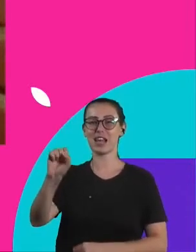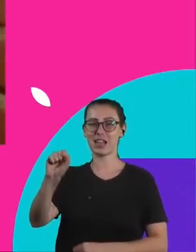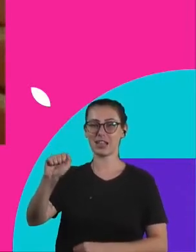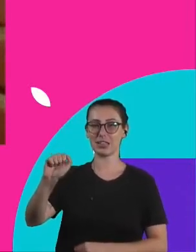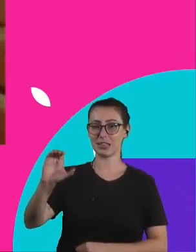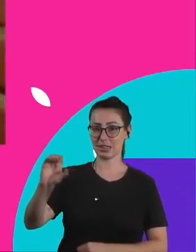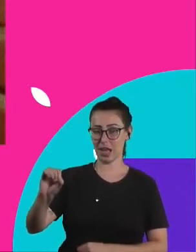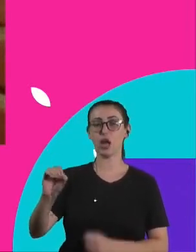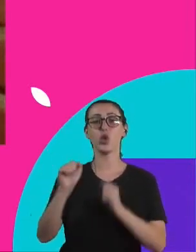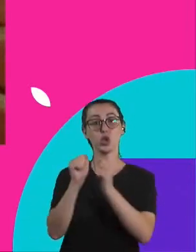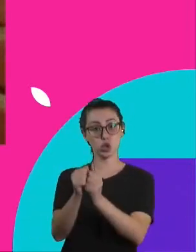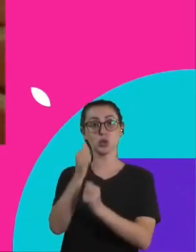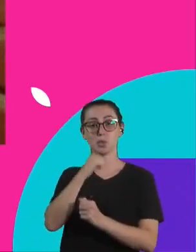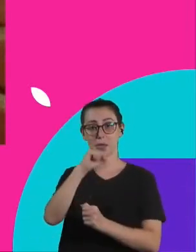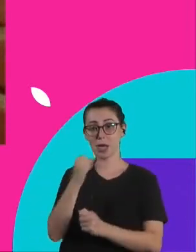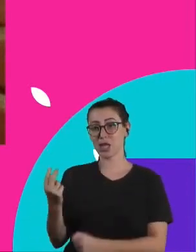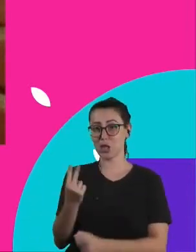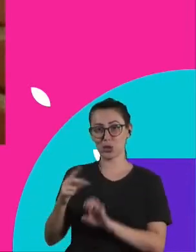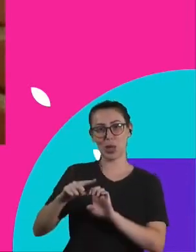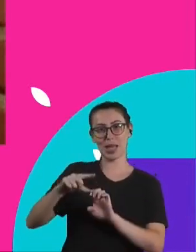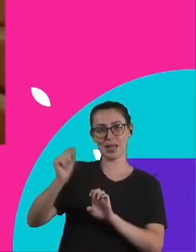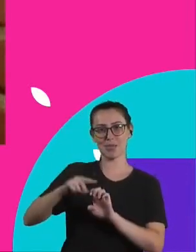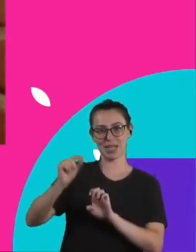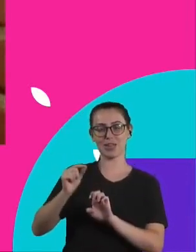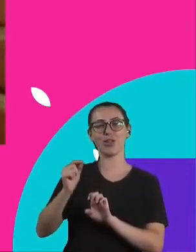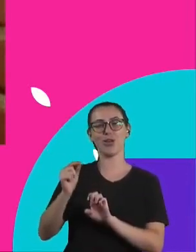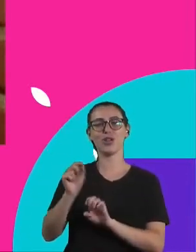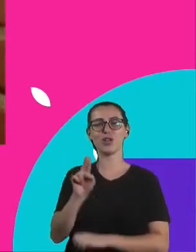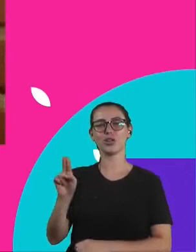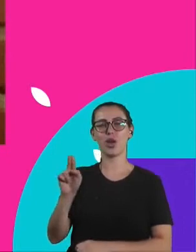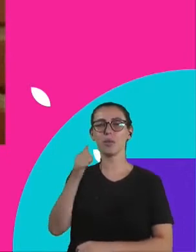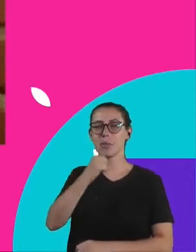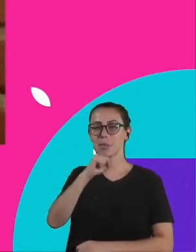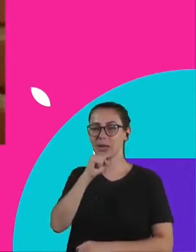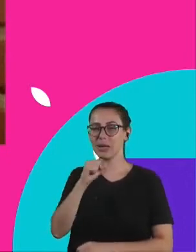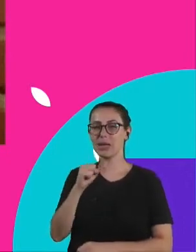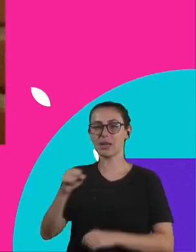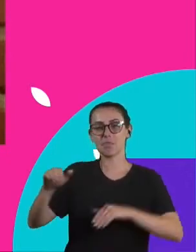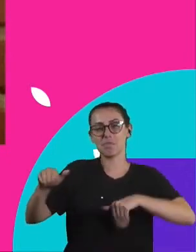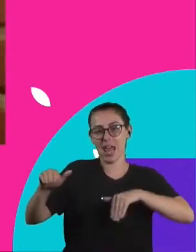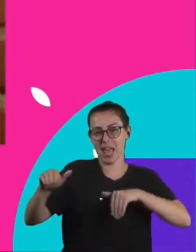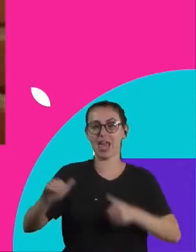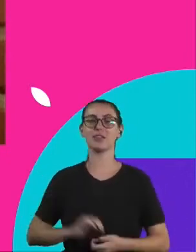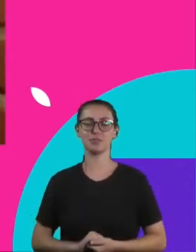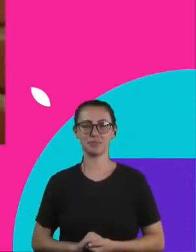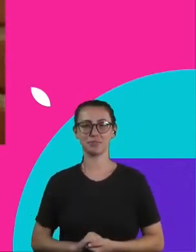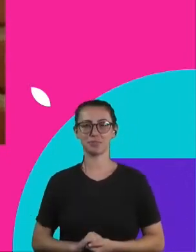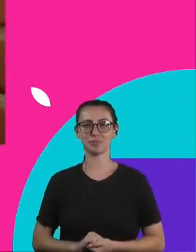empreendia junto com a minha mãe, como mãe praieira, que a gente levava. Quando se fala muito aí hoje em